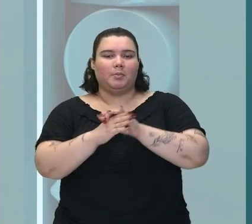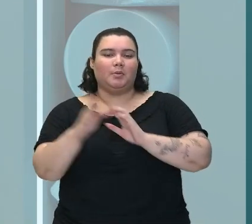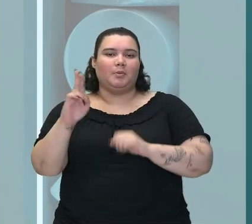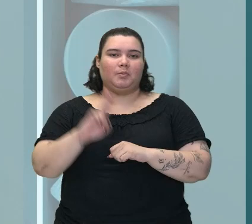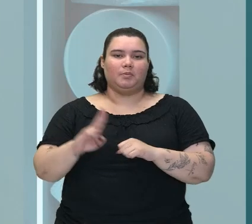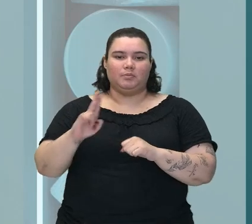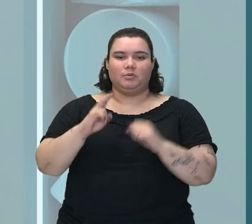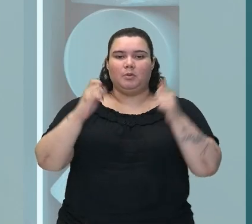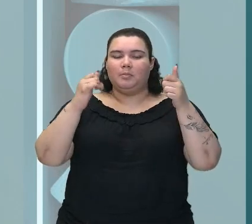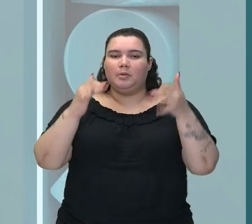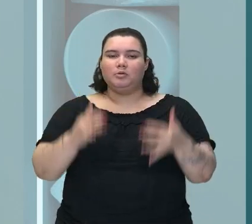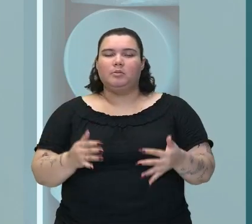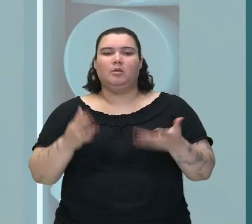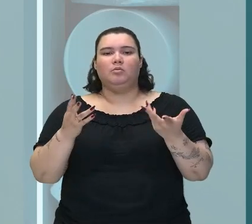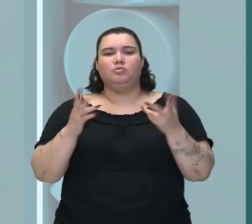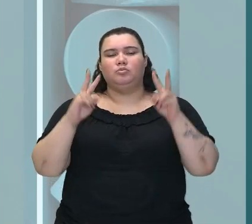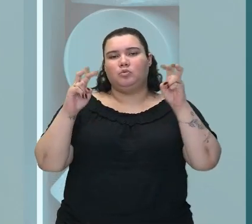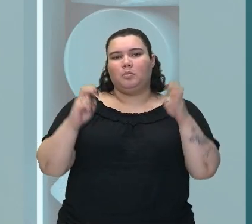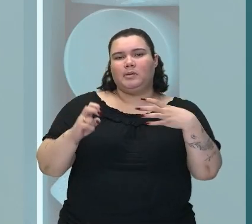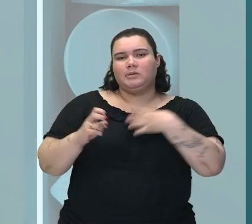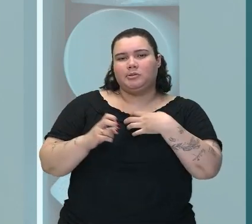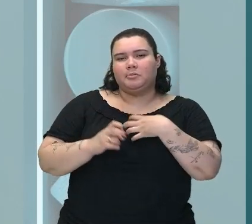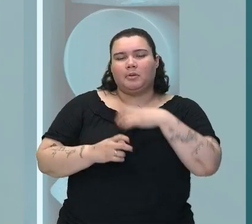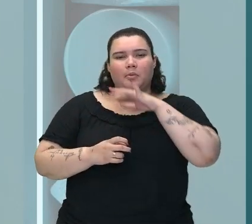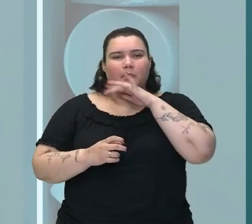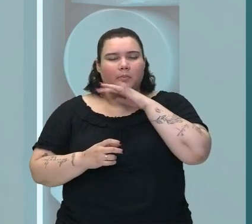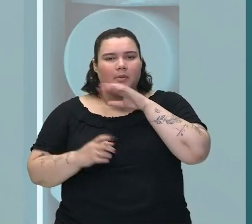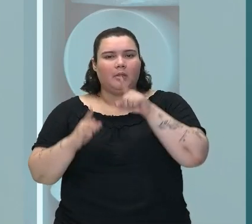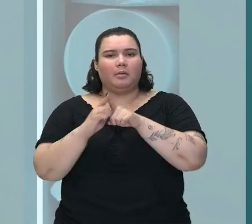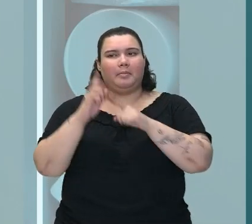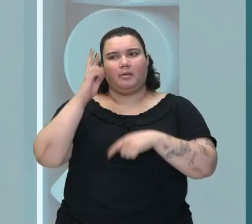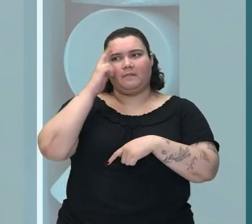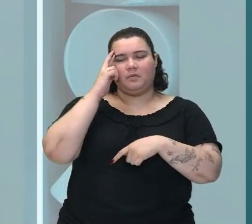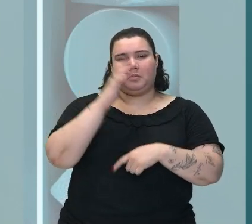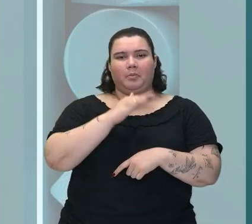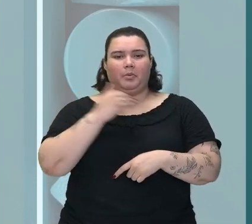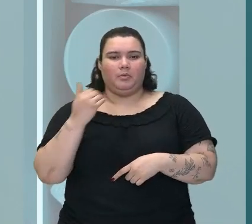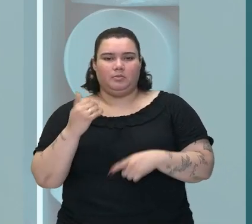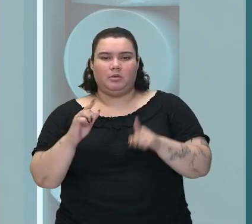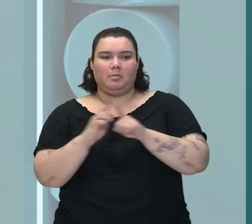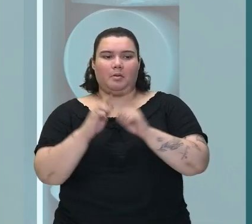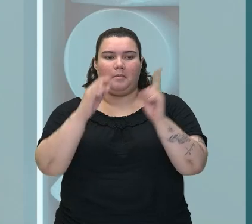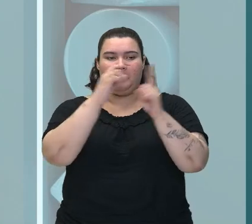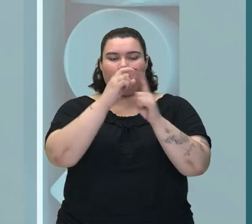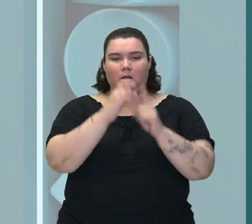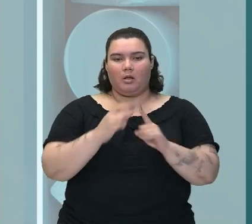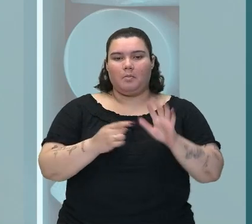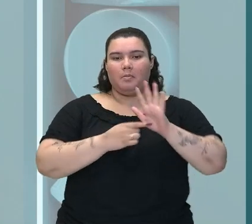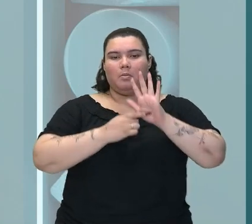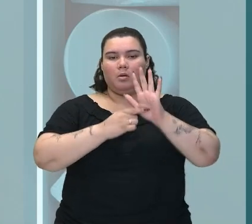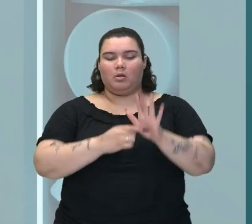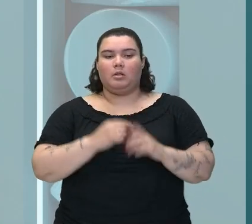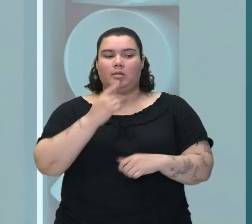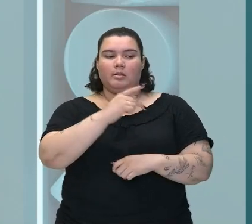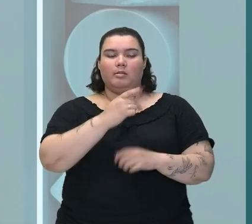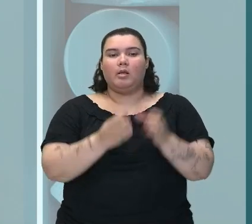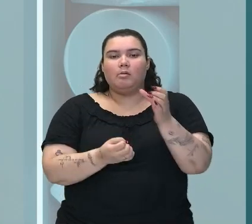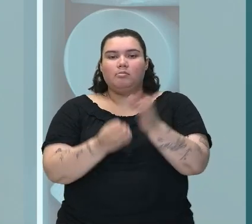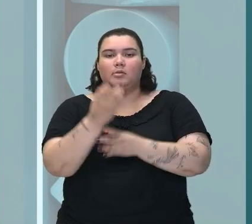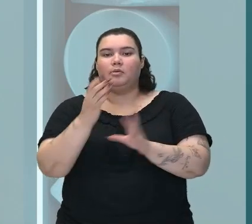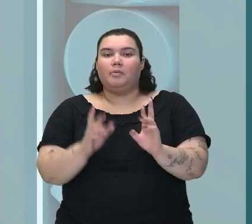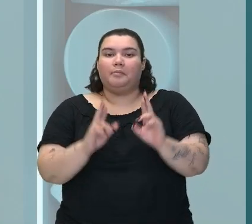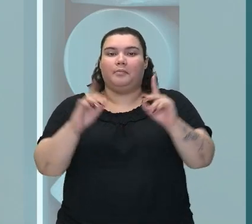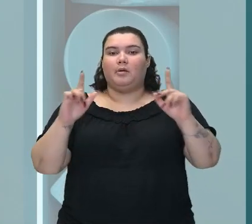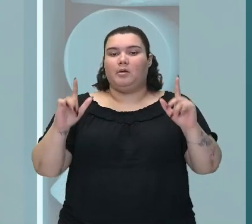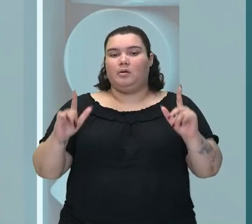falar sobre ingratidão, para refletir sobre a morte, e palavras que evidenciam aí a sua inovação na forma como ele